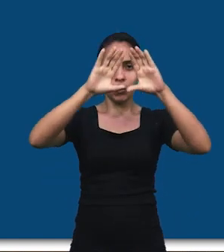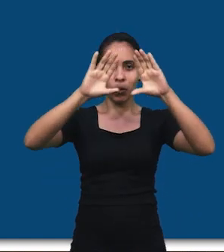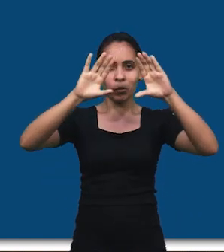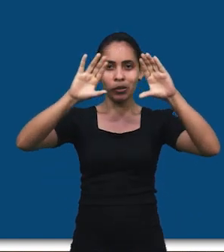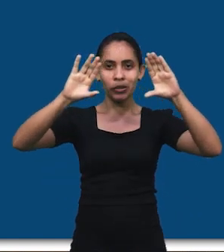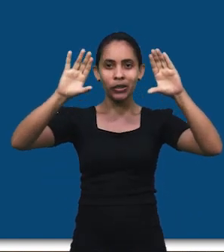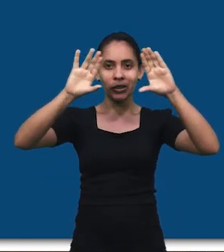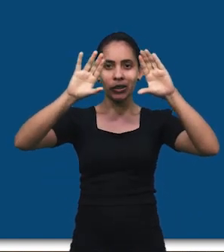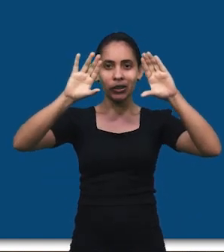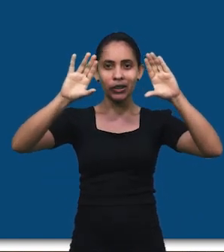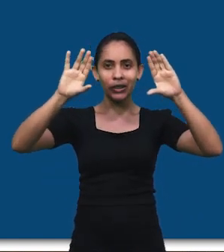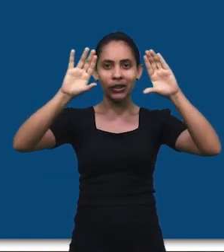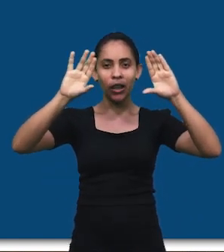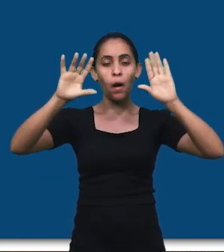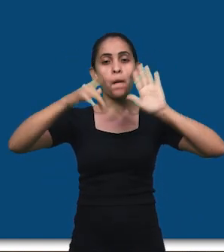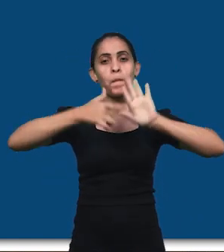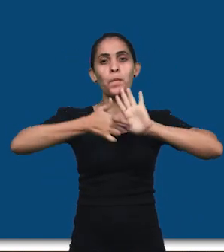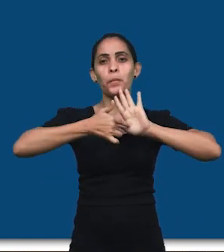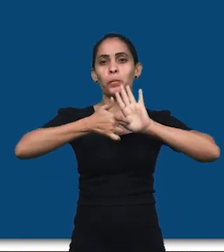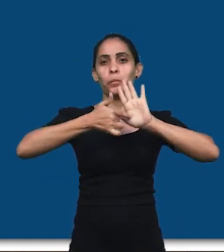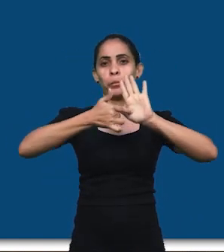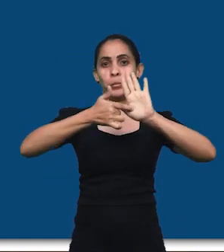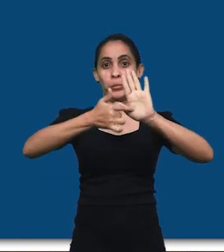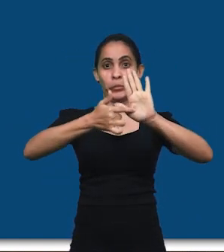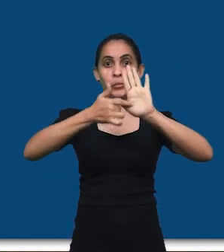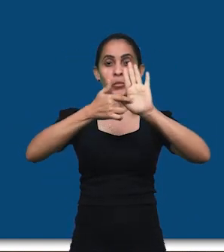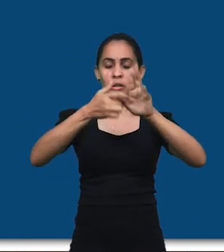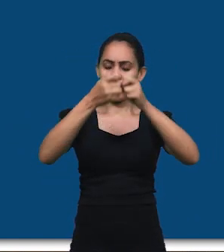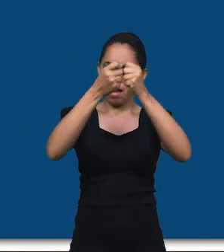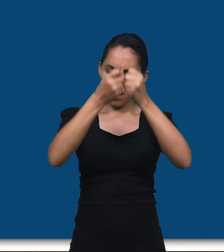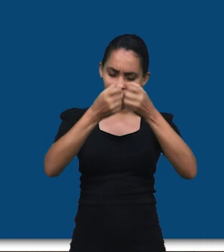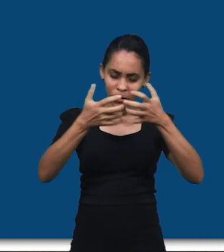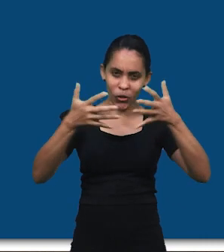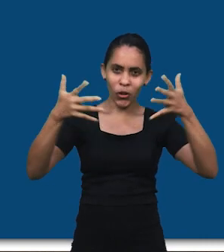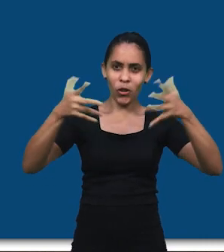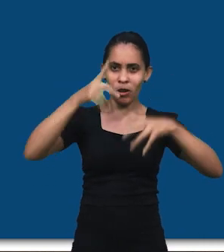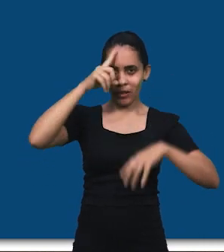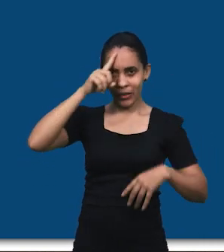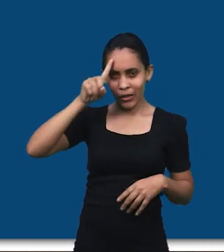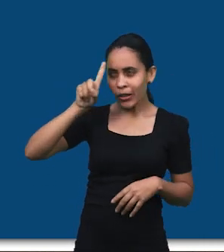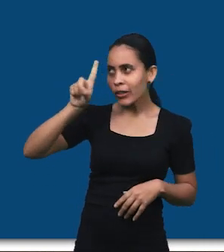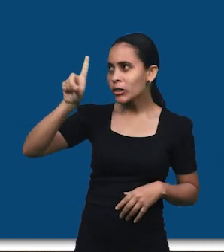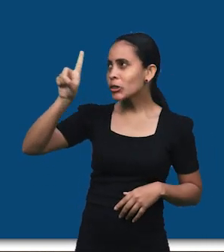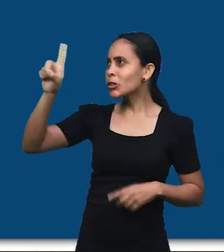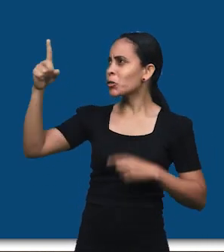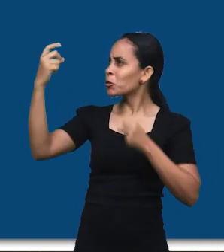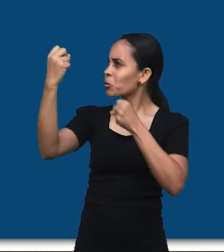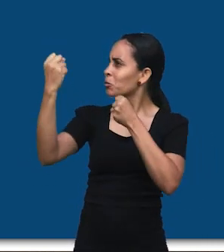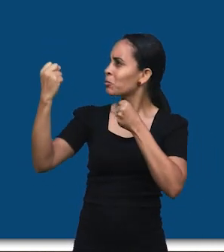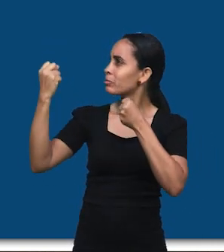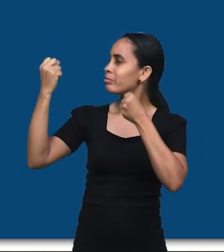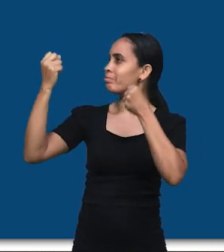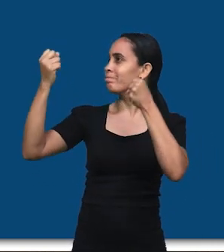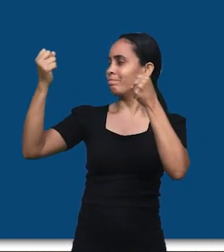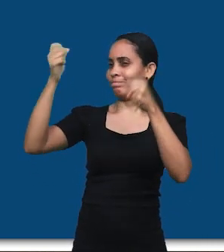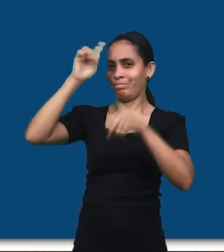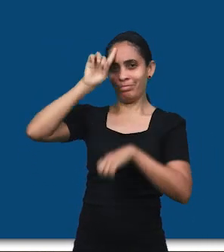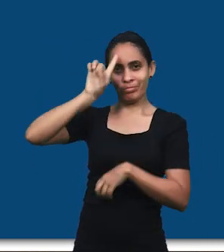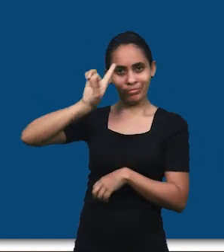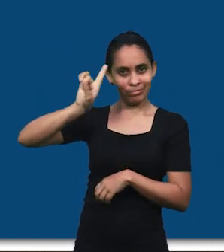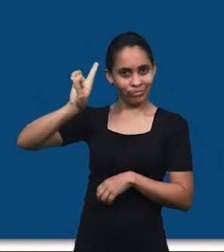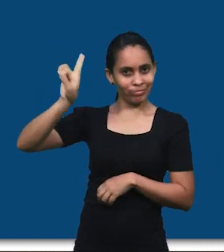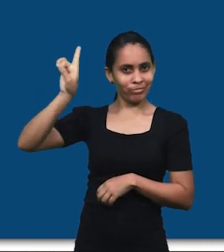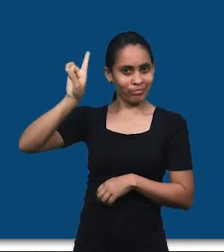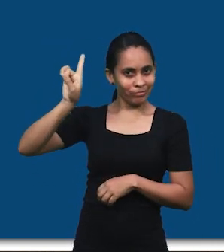Os céus declaram Glória a Jesus. a glória de